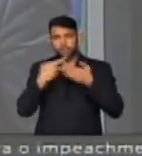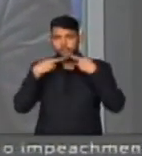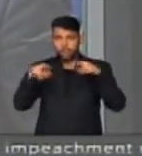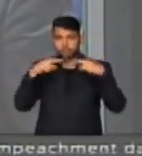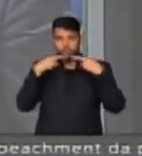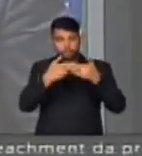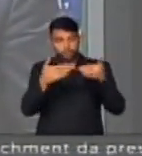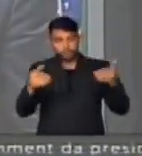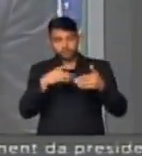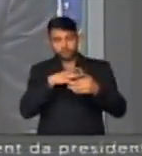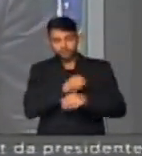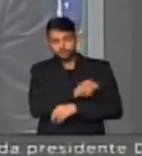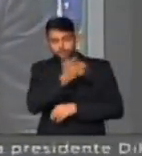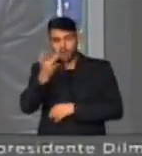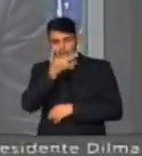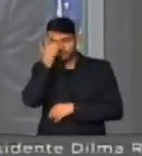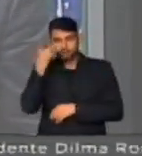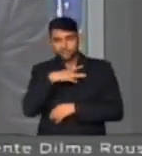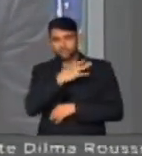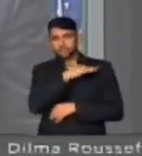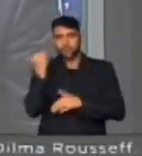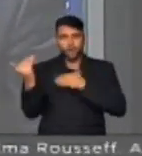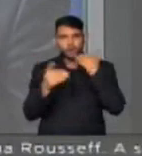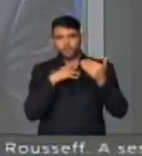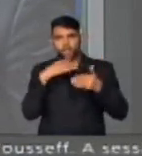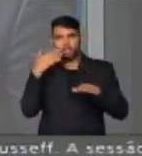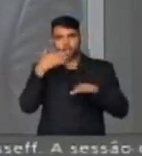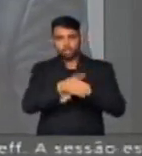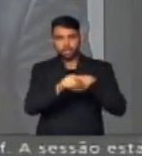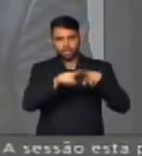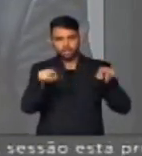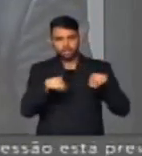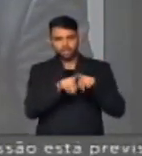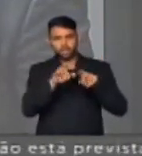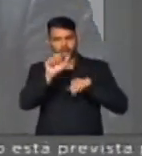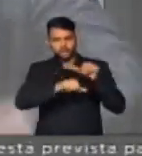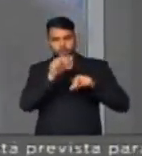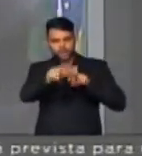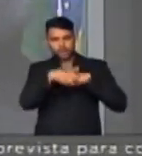denúncias de milhares de mortos que tem terreno da reforma agrária.